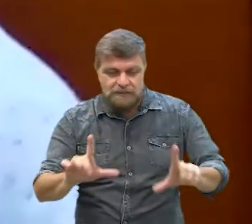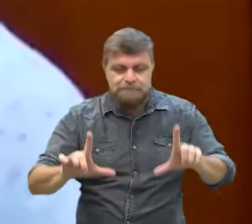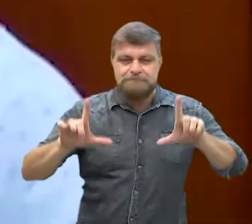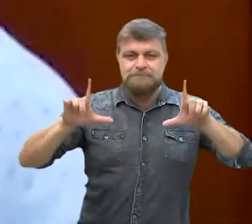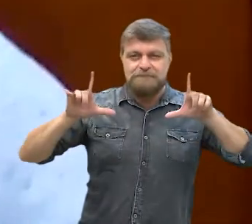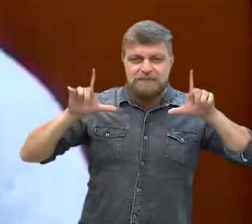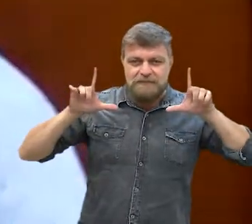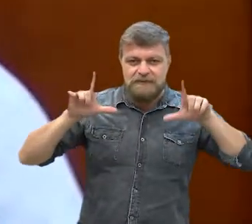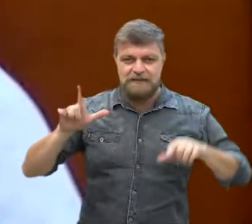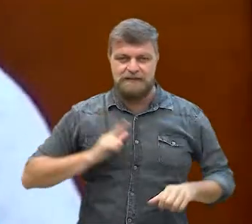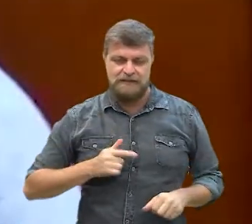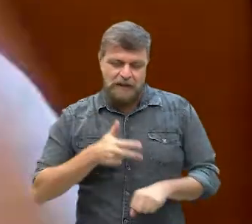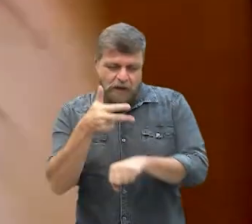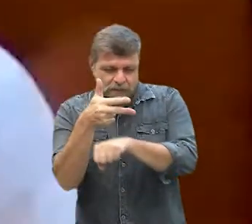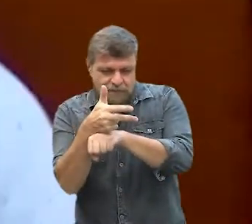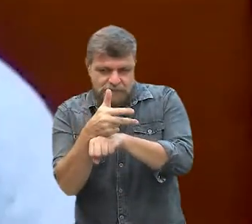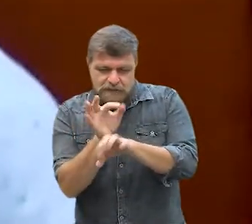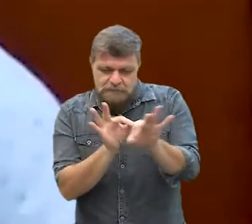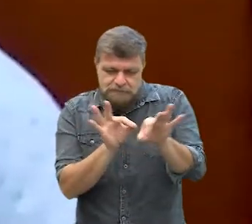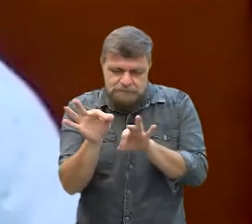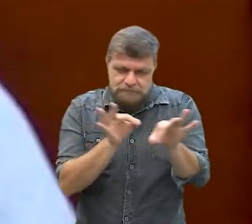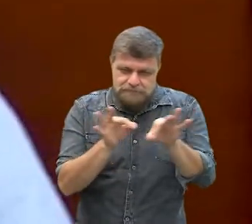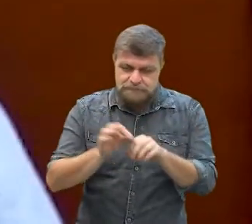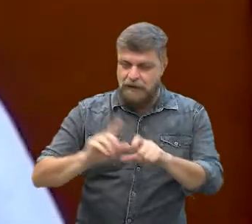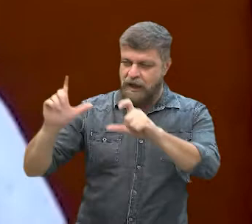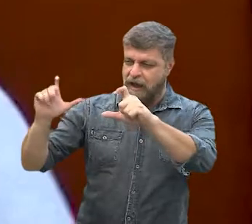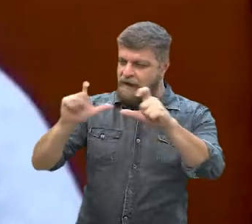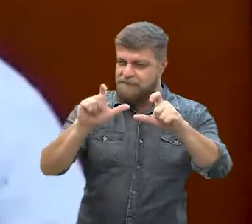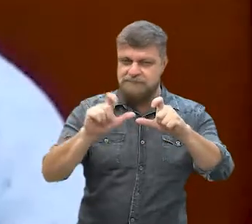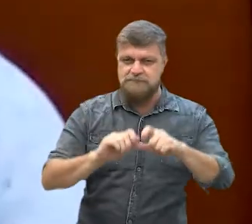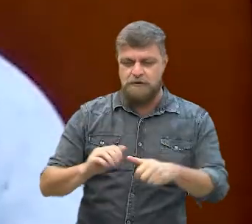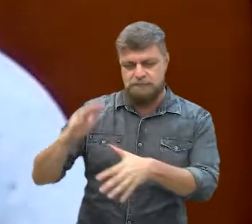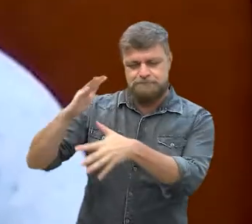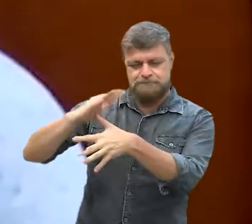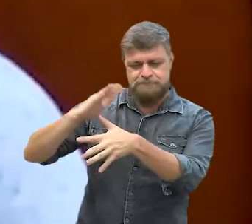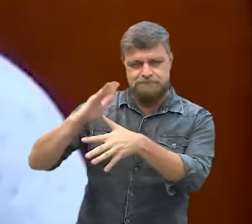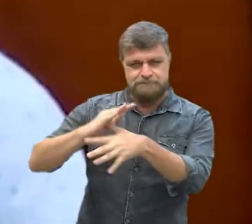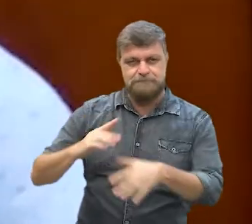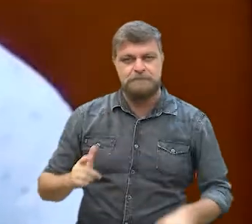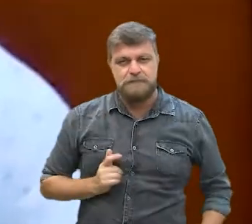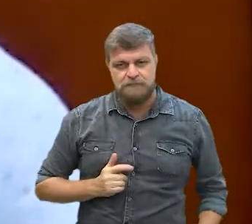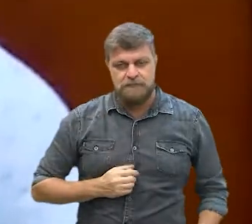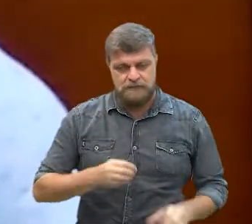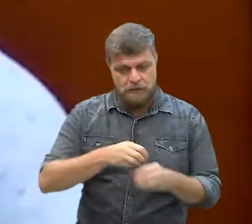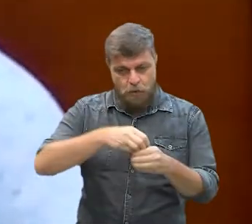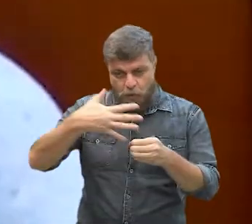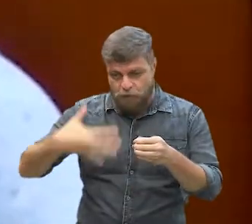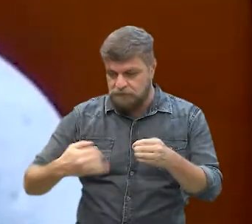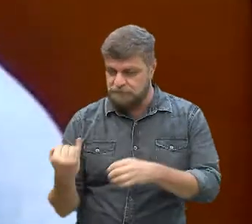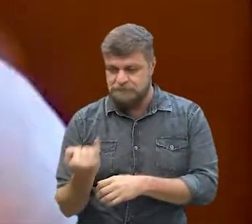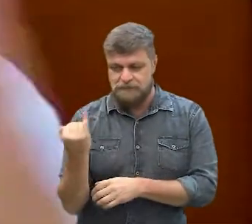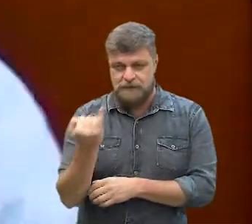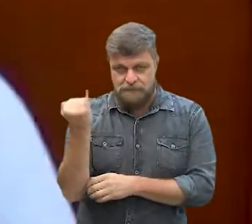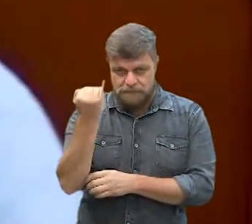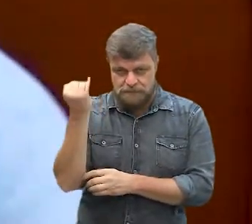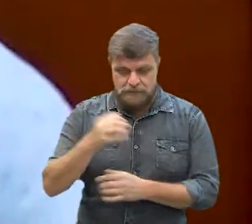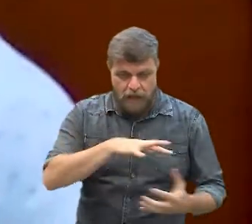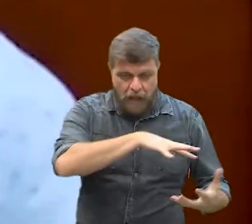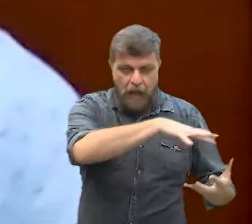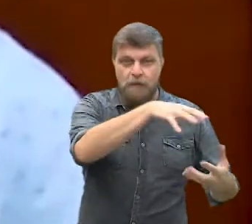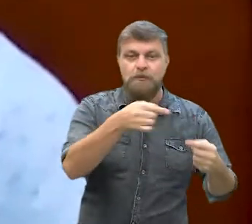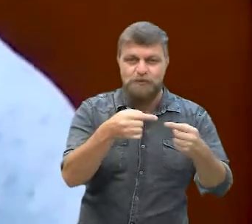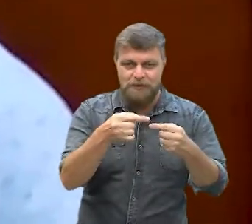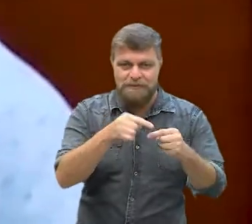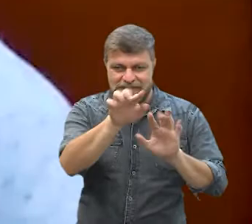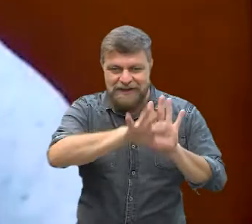pouco a cara, produzir um vídeo legal, uma foto bacana. Então, esse conteúdo é super importante e cada vez mais o mundo vai